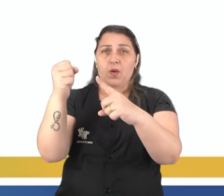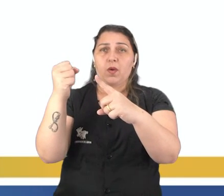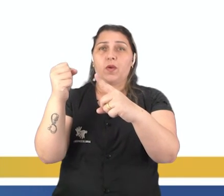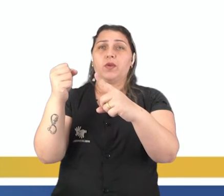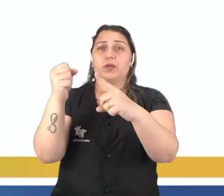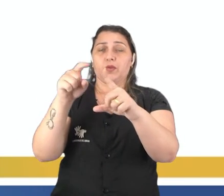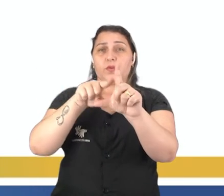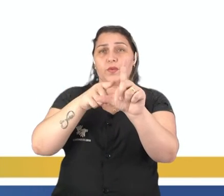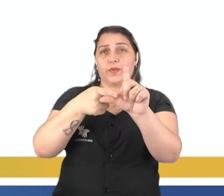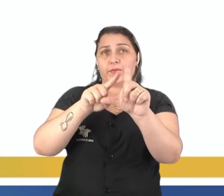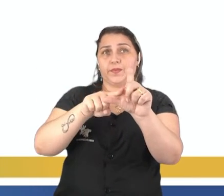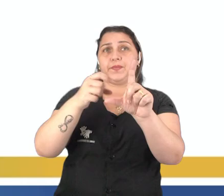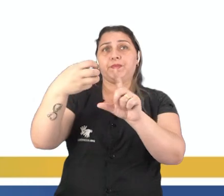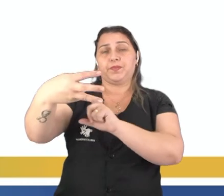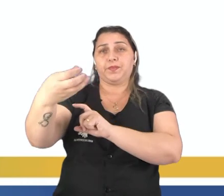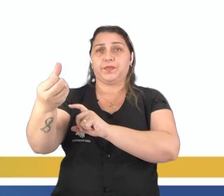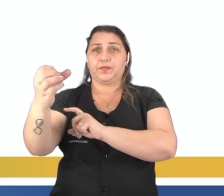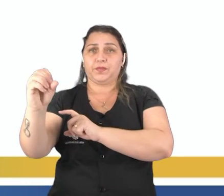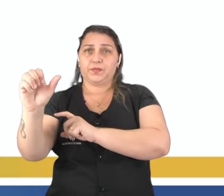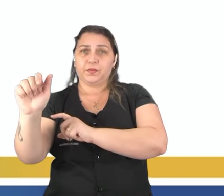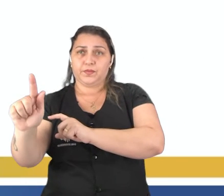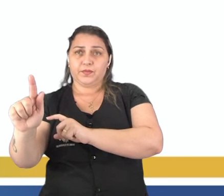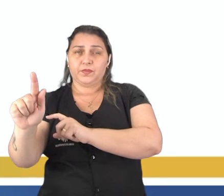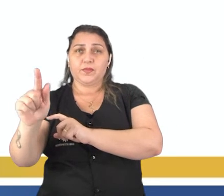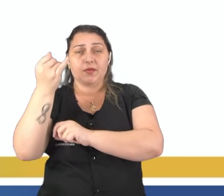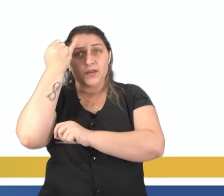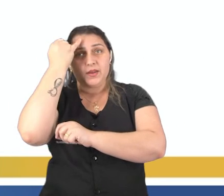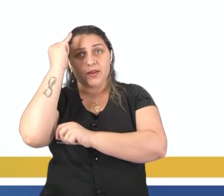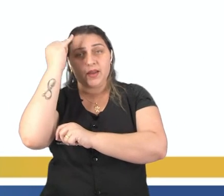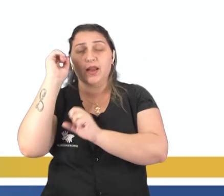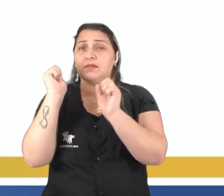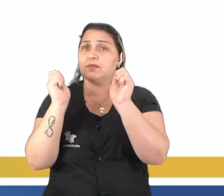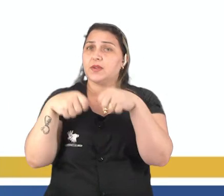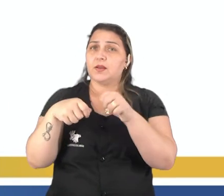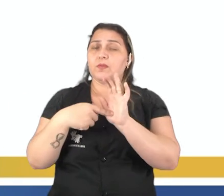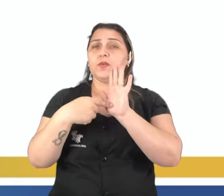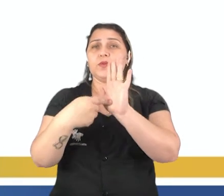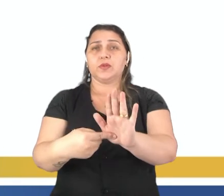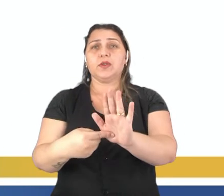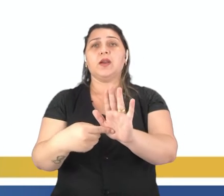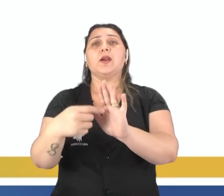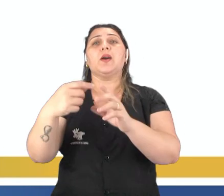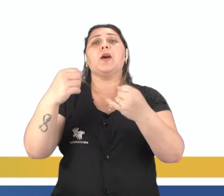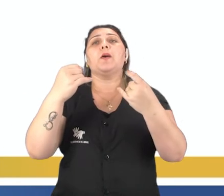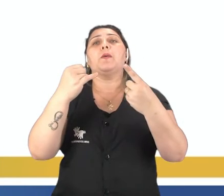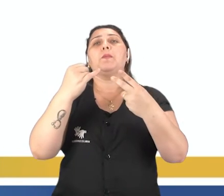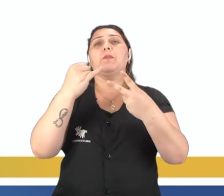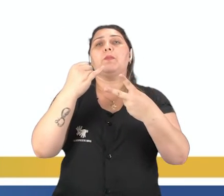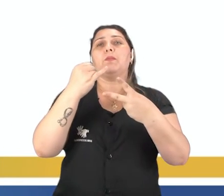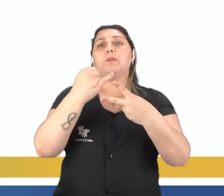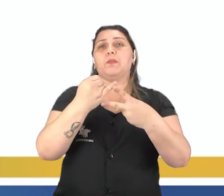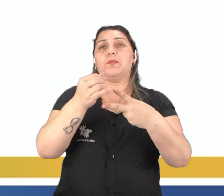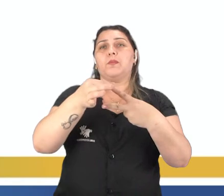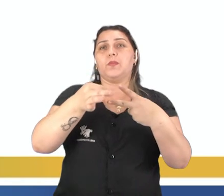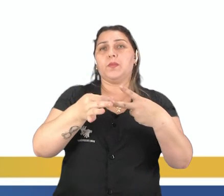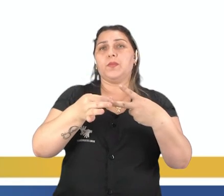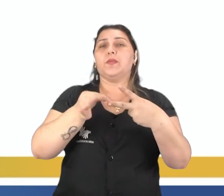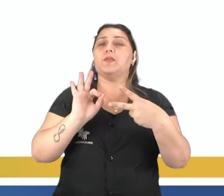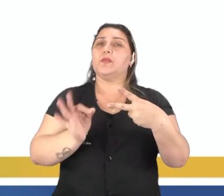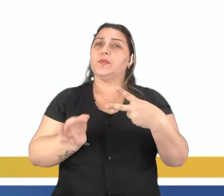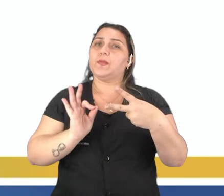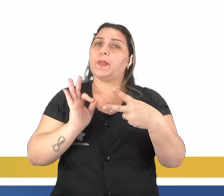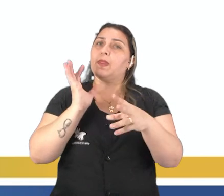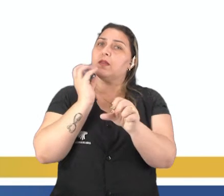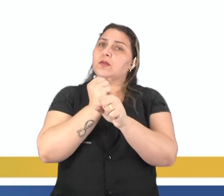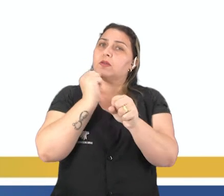externos. E isso é igual a 360. Então, com essa ideia, aí é possível a gente mostrar que em todo polígono, de fato, né, a soma dos ângulos